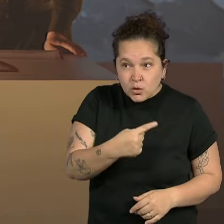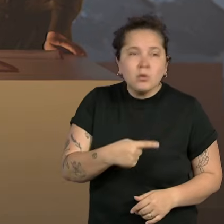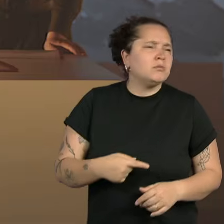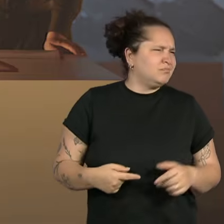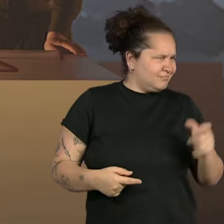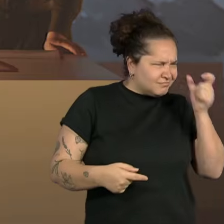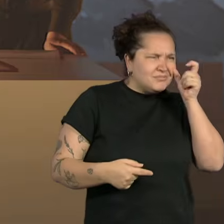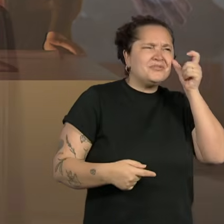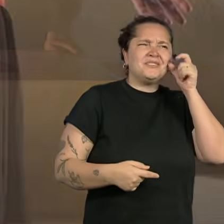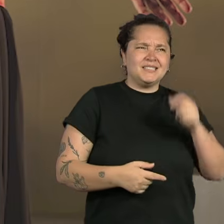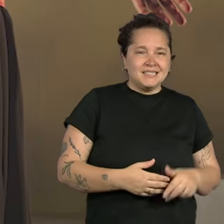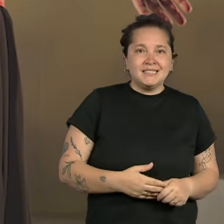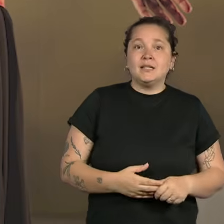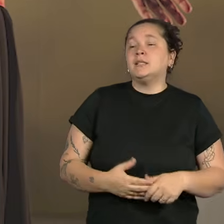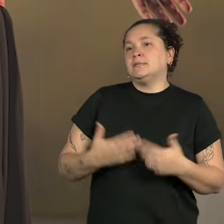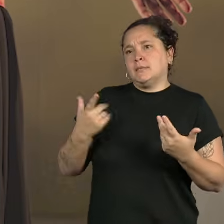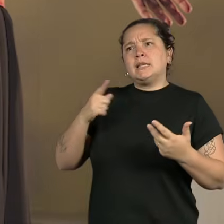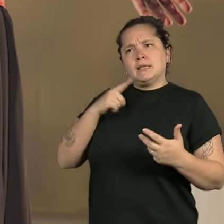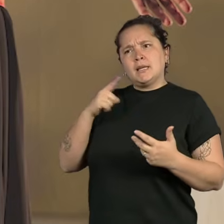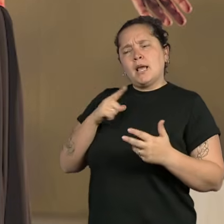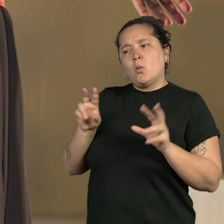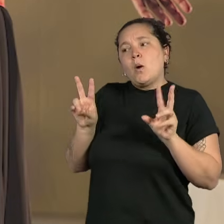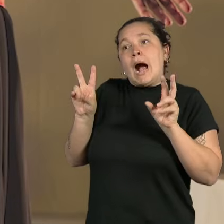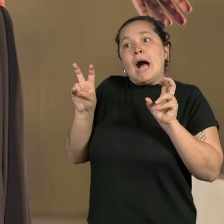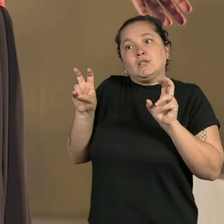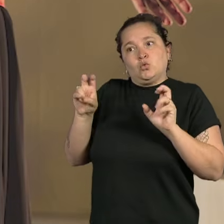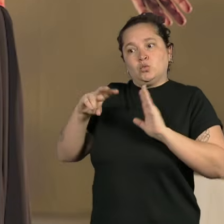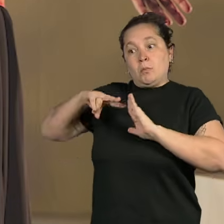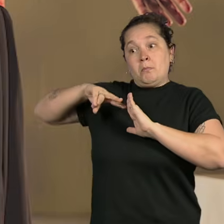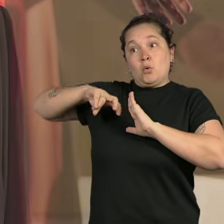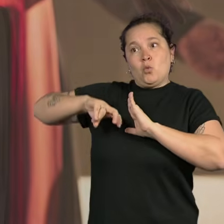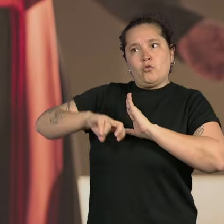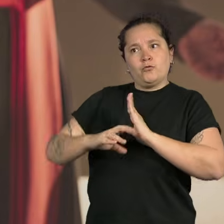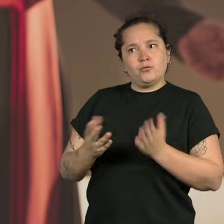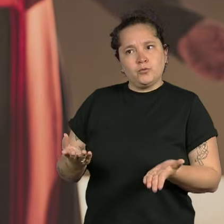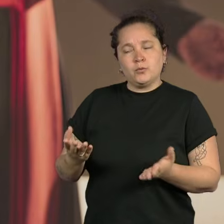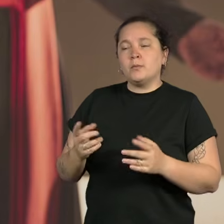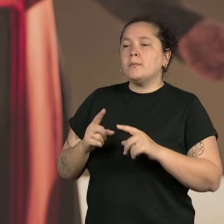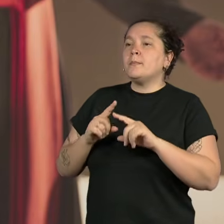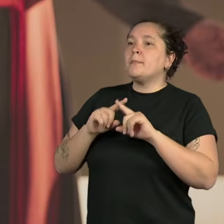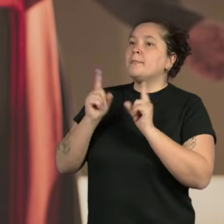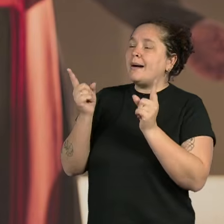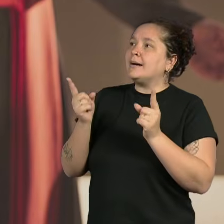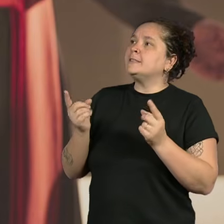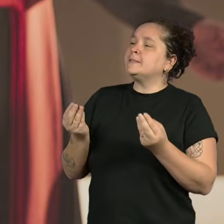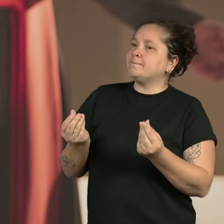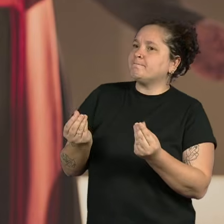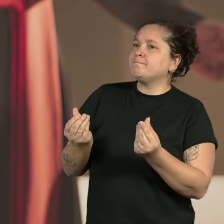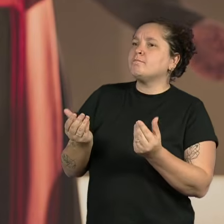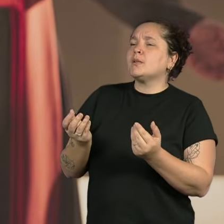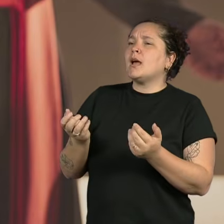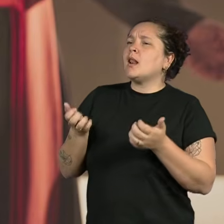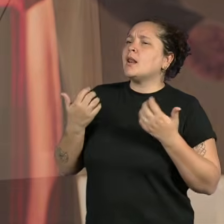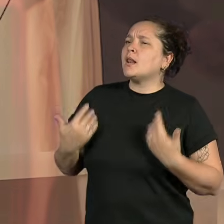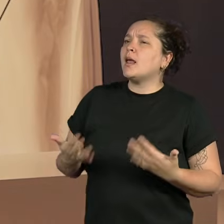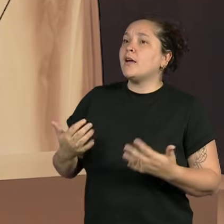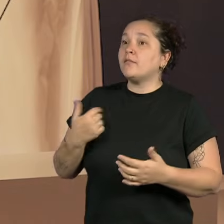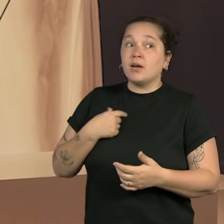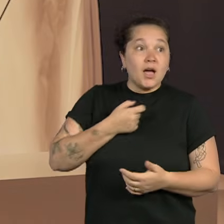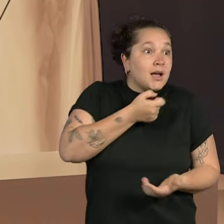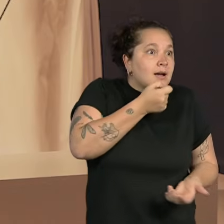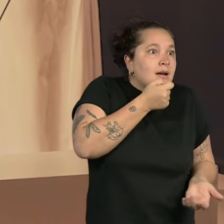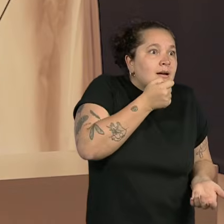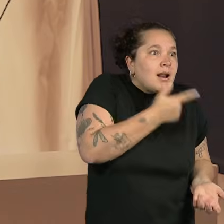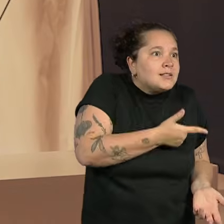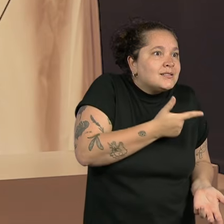toda essa profundidade que às vezes trata, que alguns temas, ela não abre mão disso, mas ela é muito suave, ela é divertida. Ela é engraçada, as